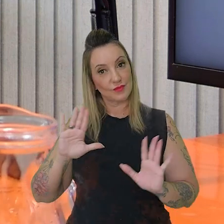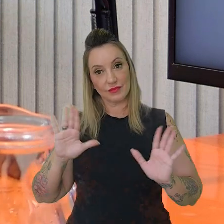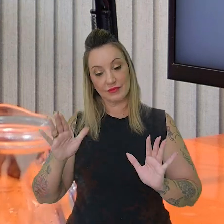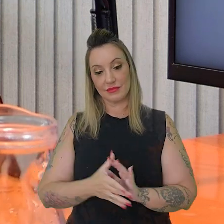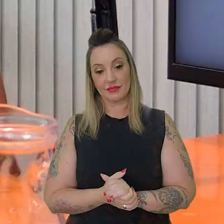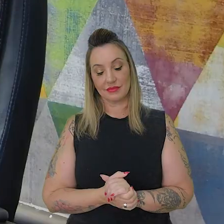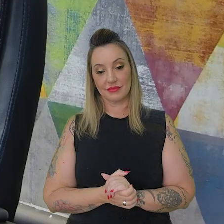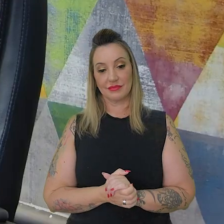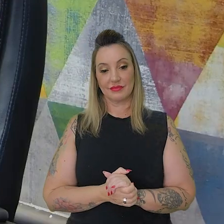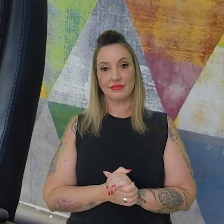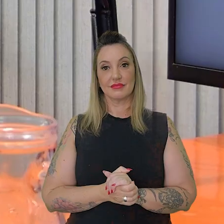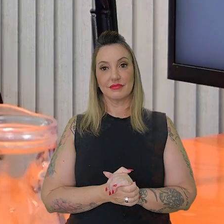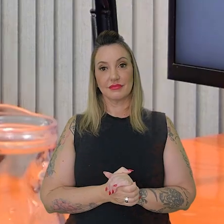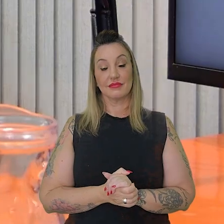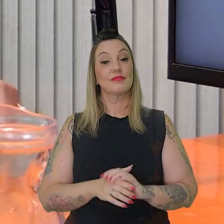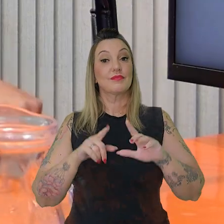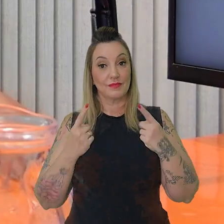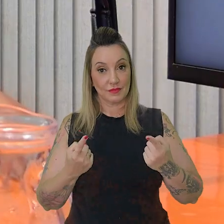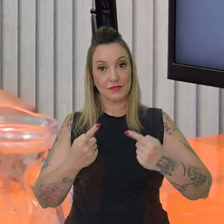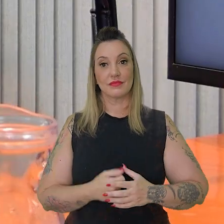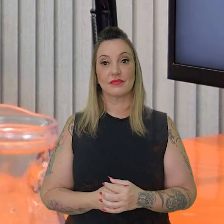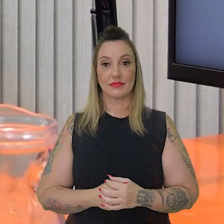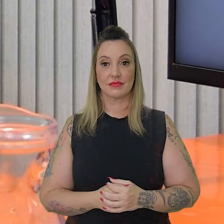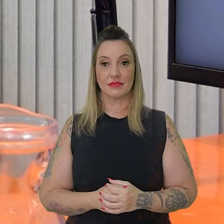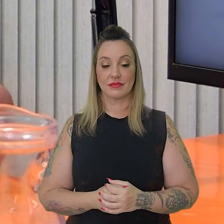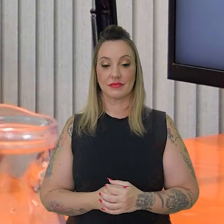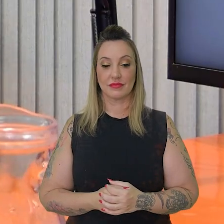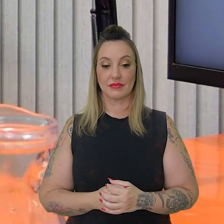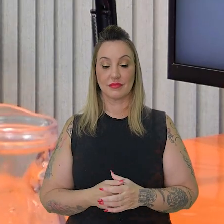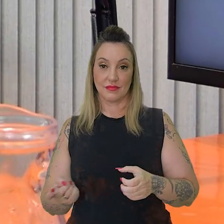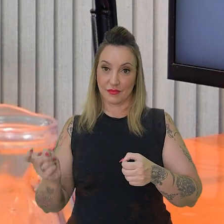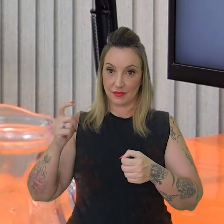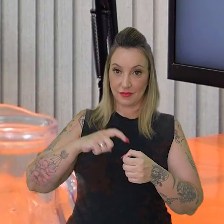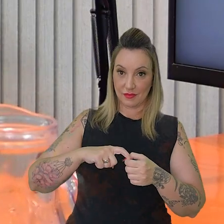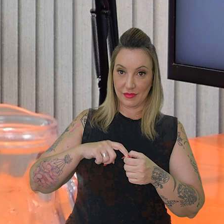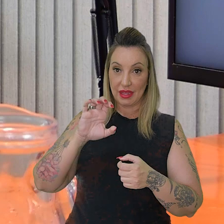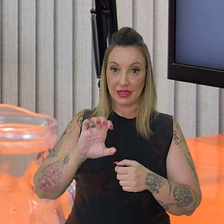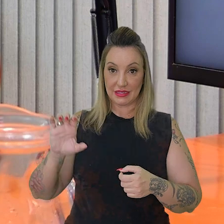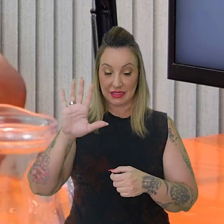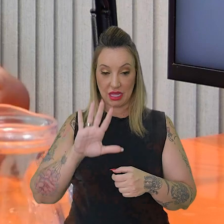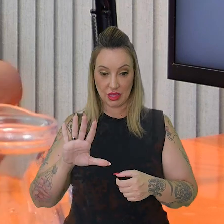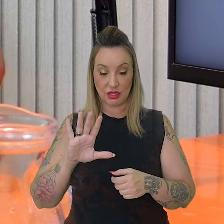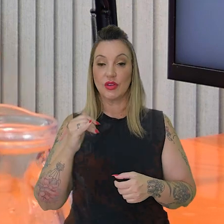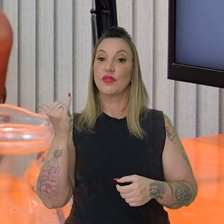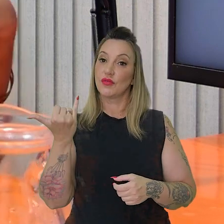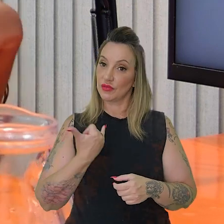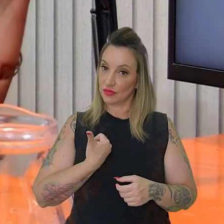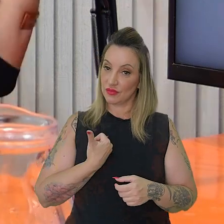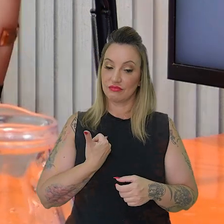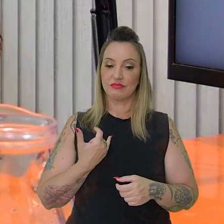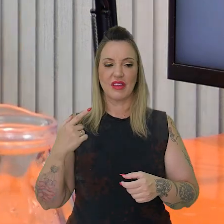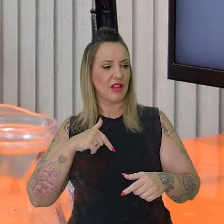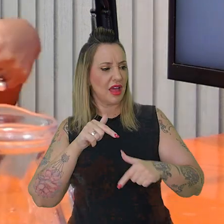olha muito natural porém nesse meu retorno pro como você falou vim para